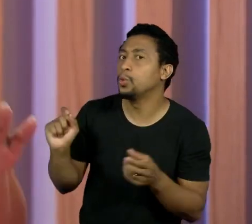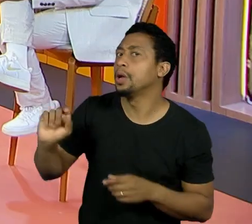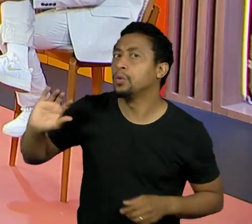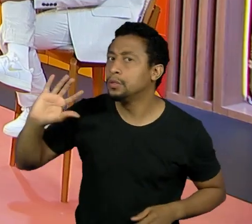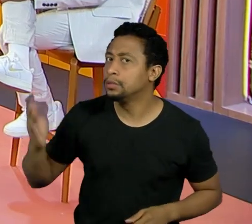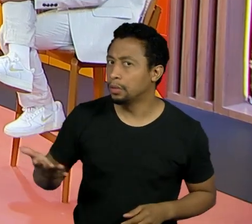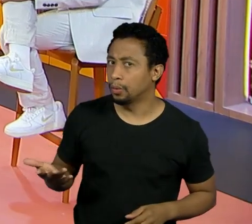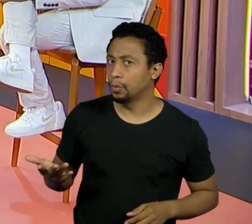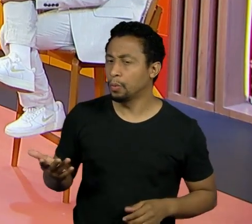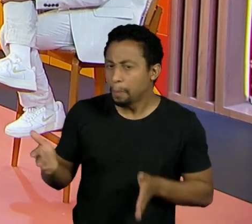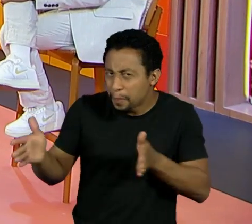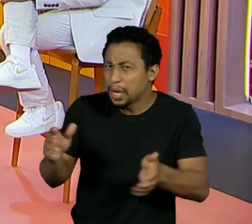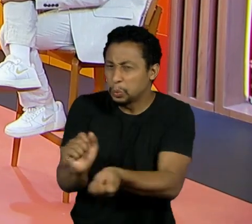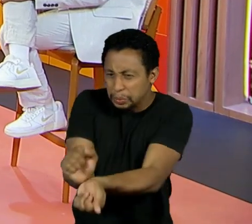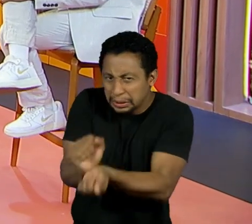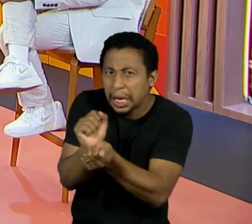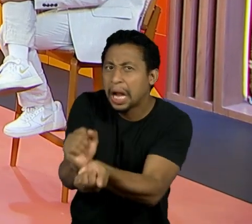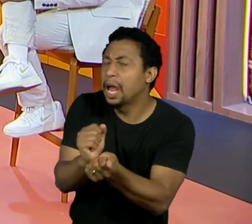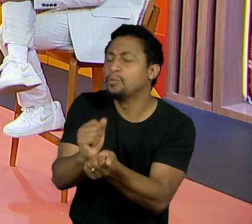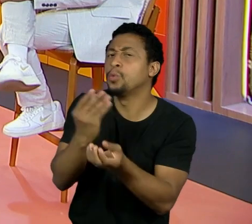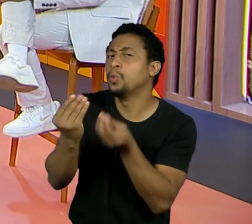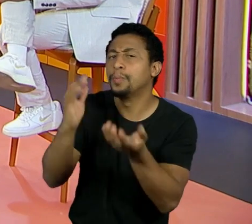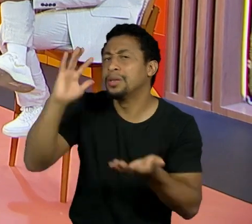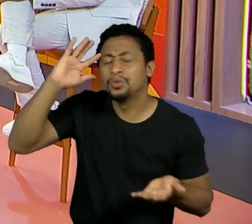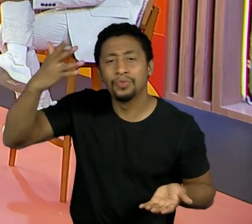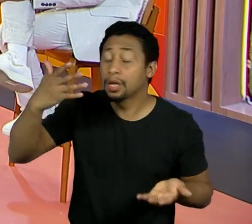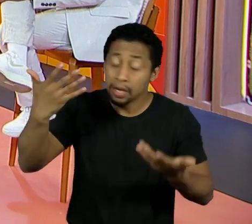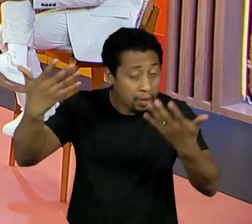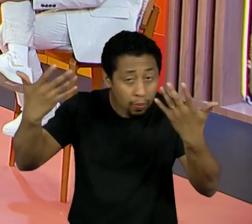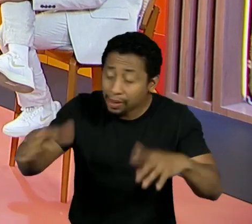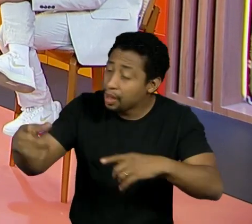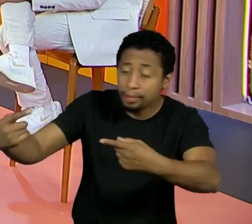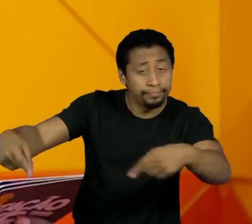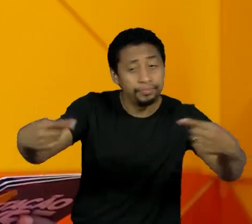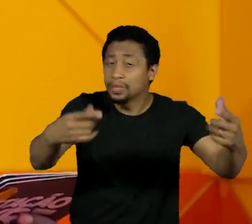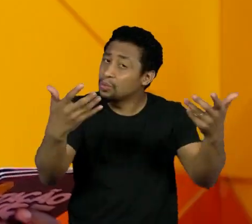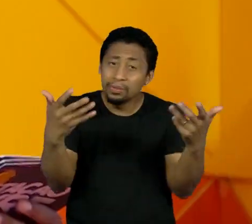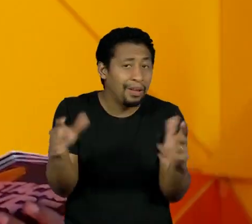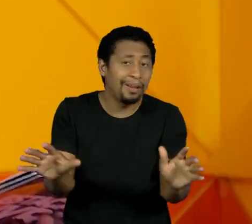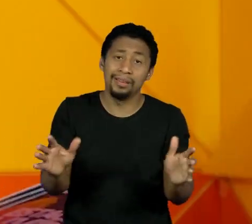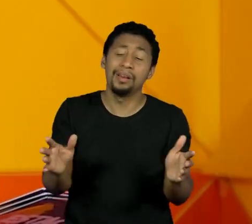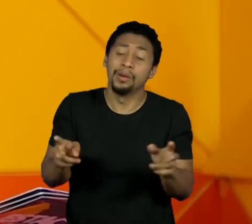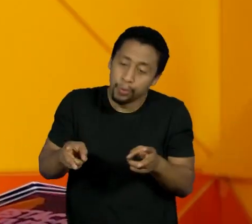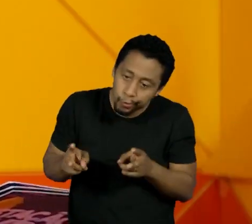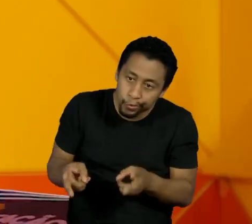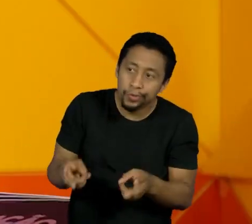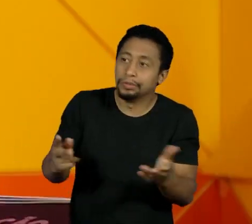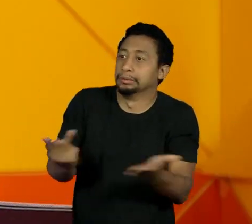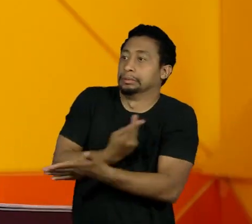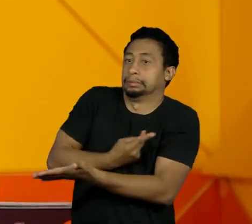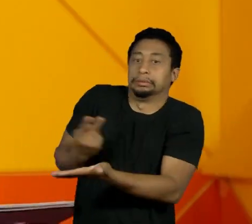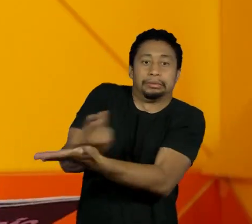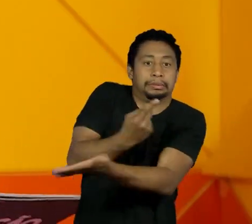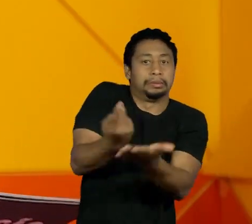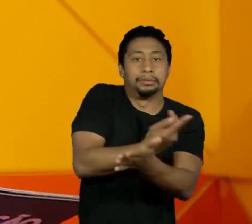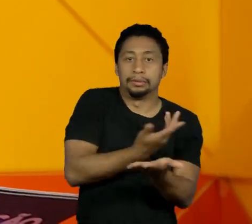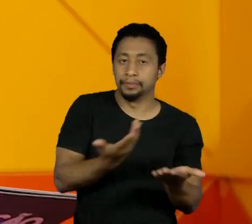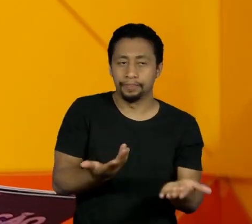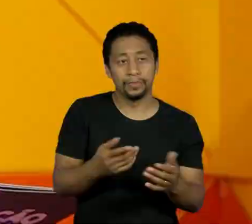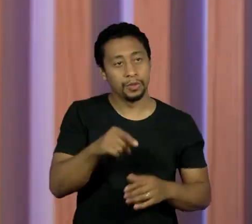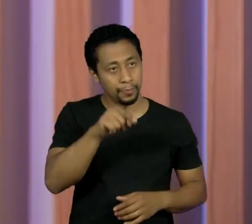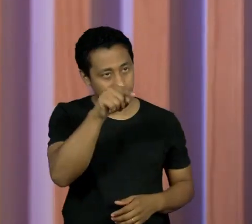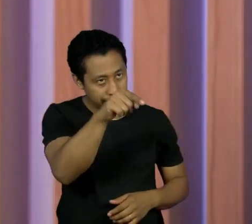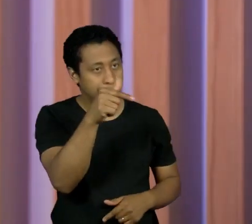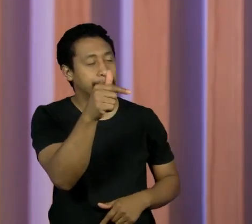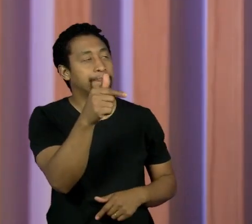isso para continuar um pouco perpetuando. Você é fundadora do CERT, que é o Centro de Estudo das Relações